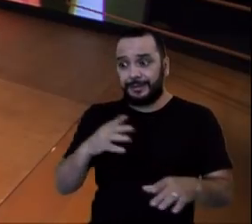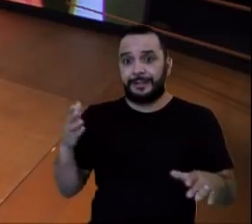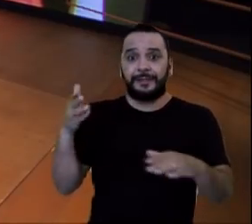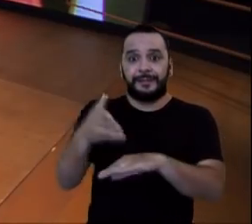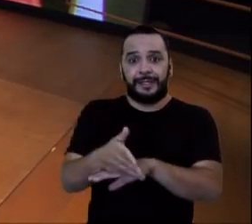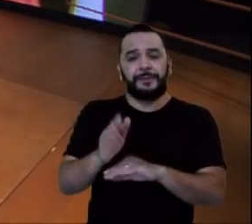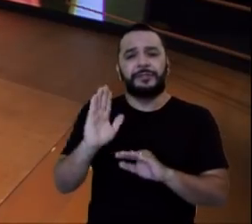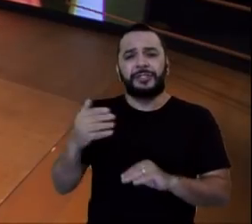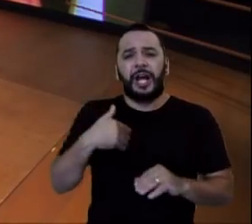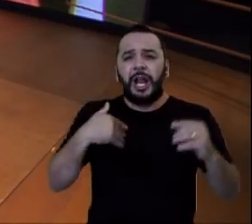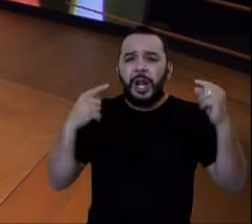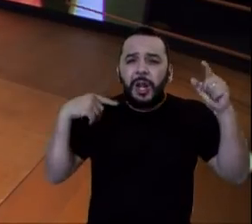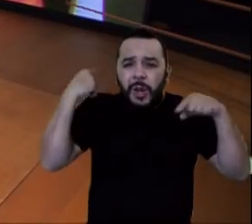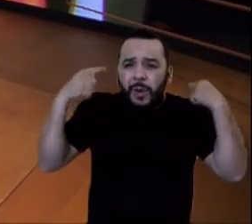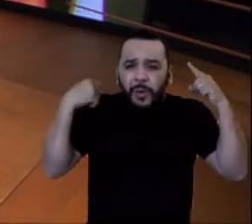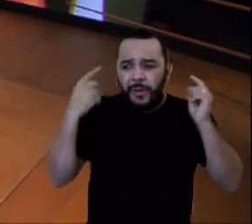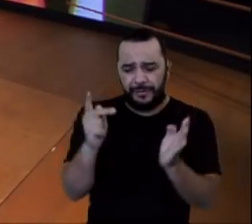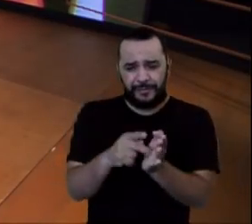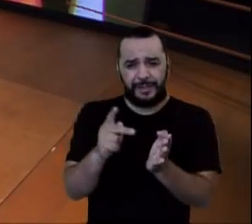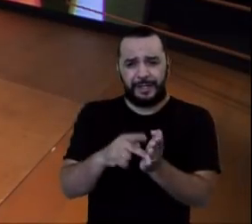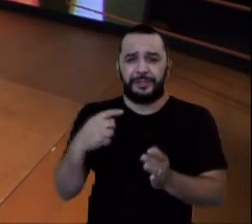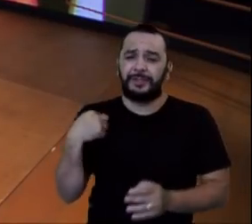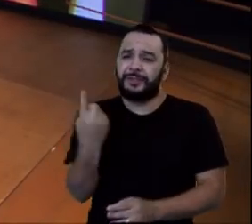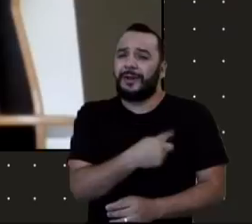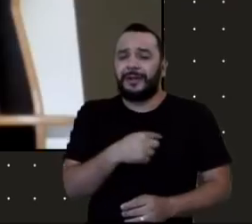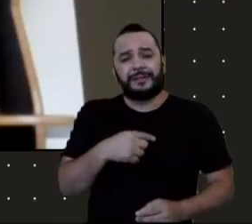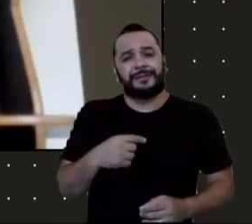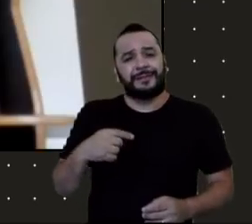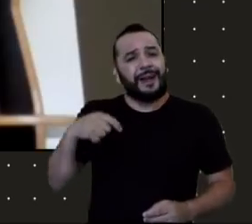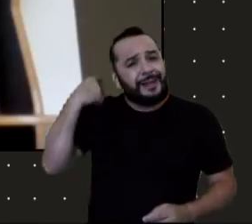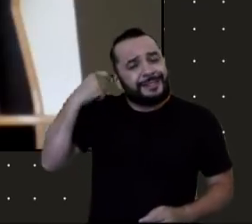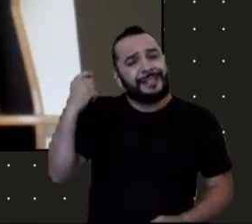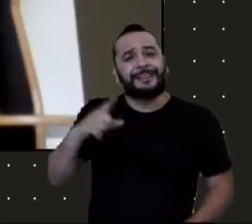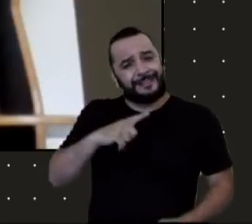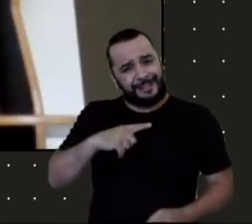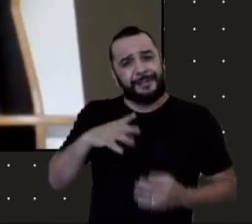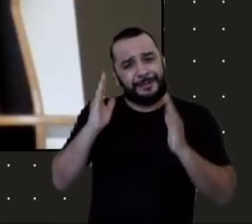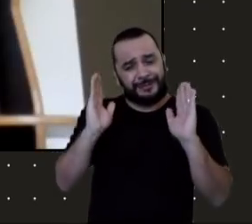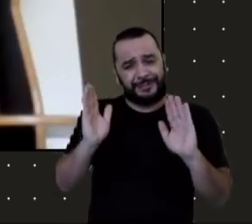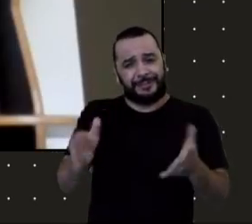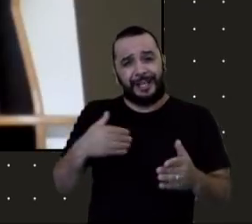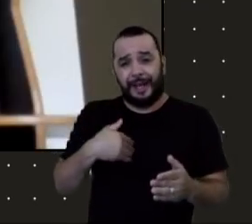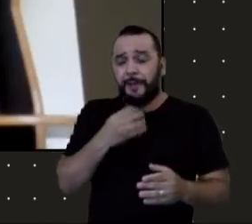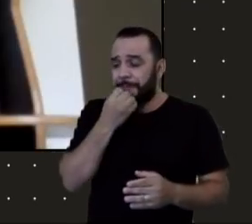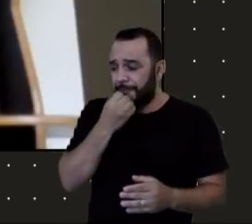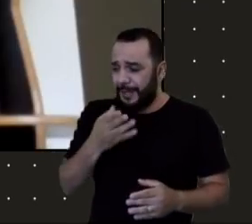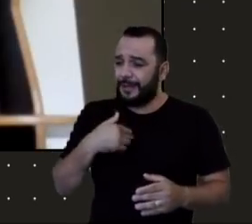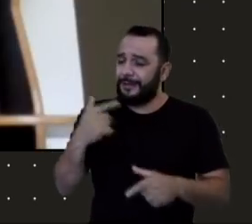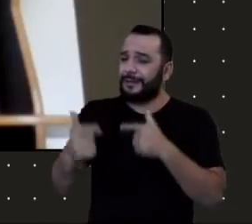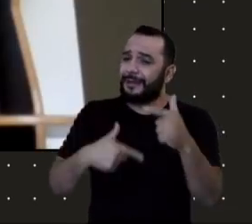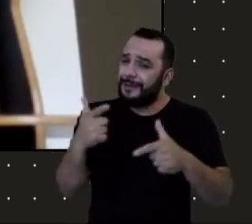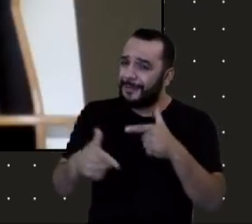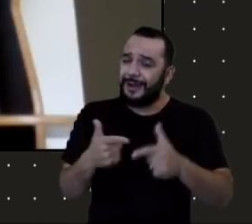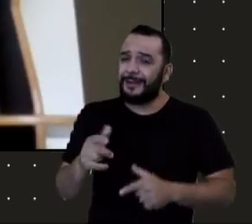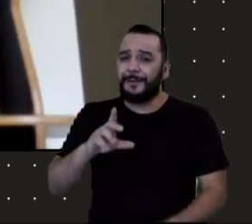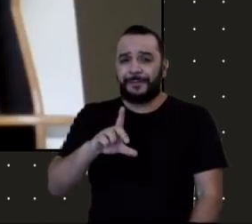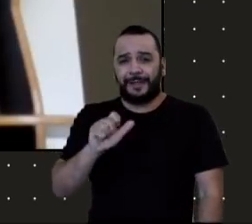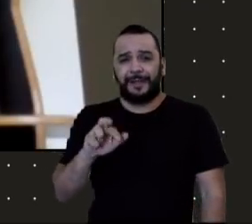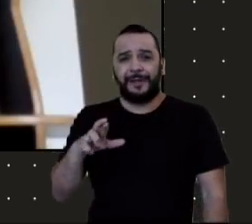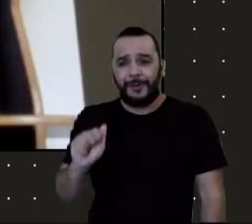nessa entrega que ela teve a um personagem. Fazíamos 2 personagens que perdiam a sanidade, né? Loucas. E aí